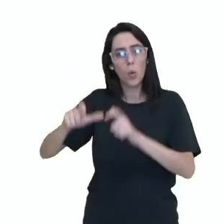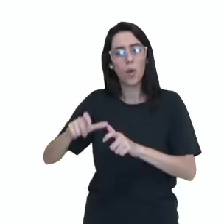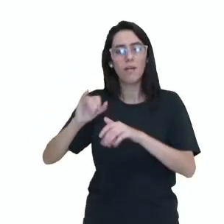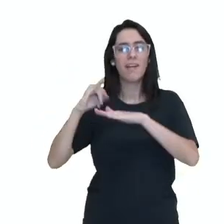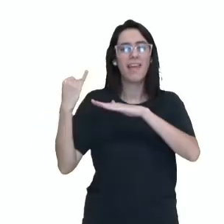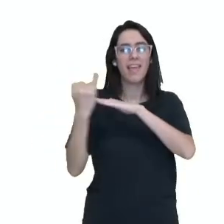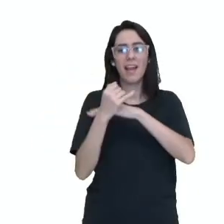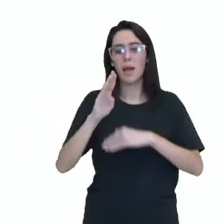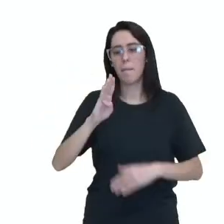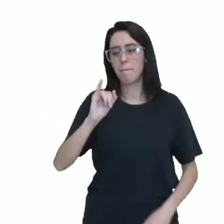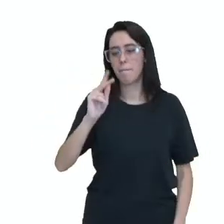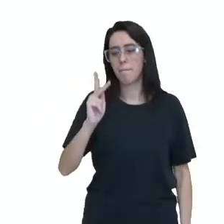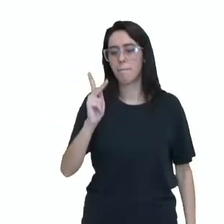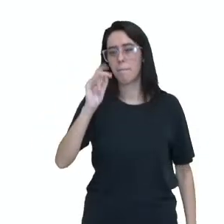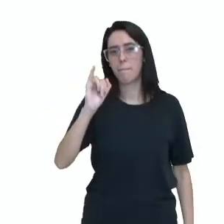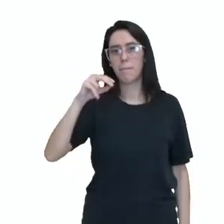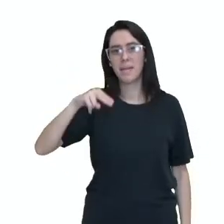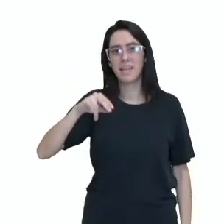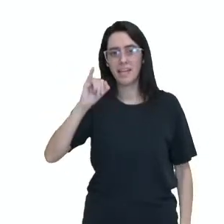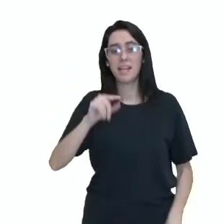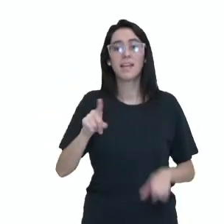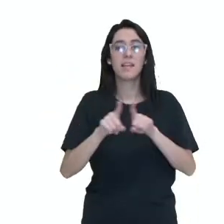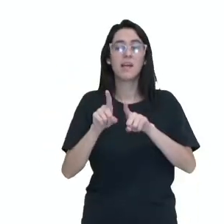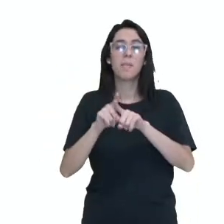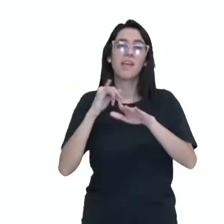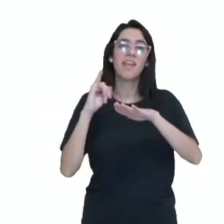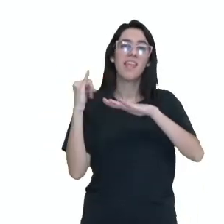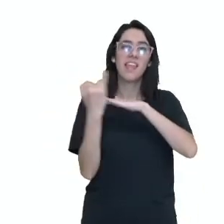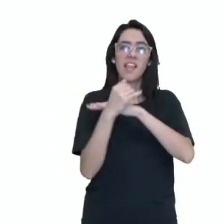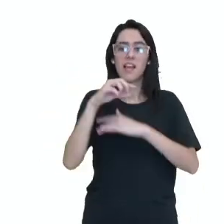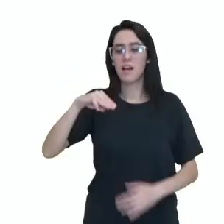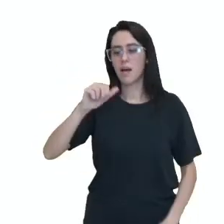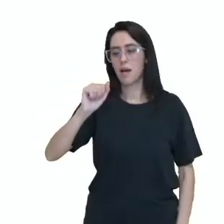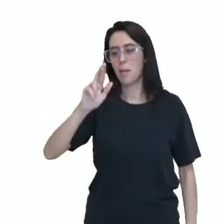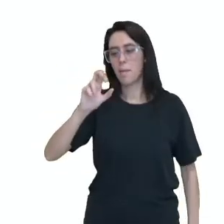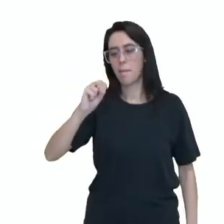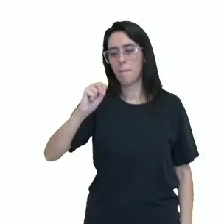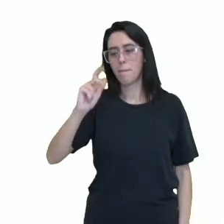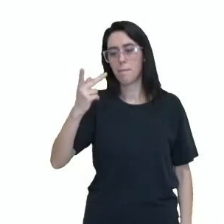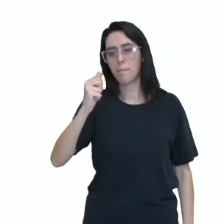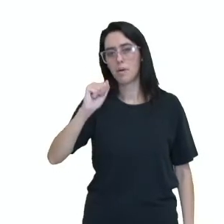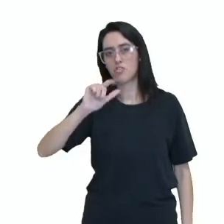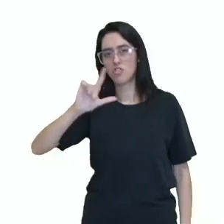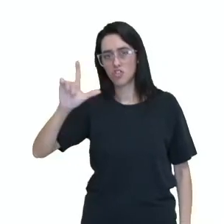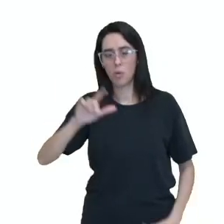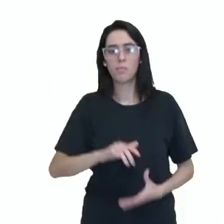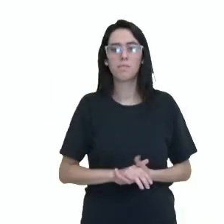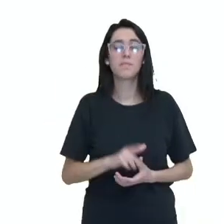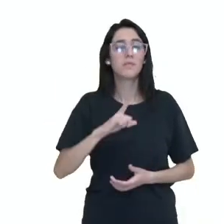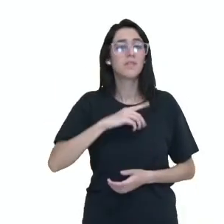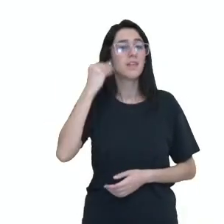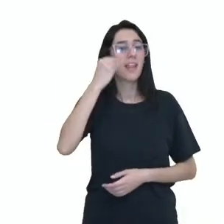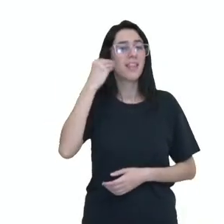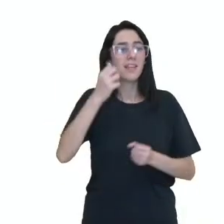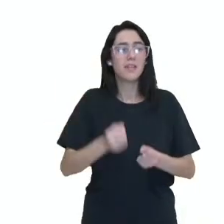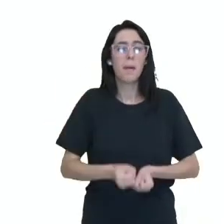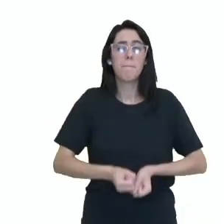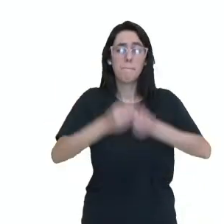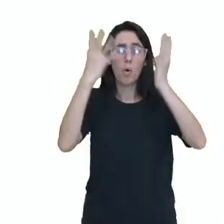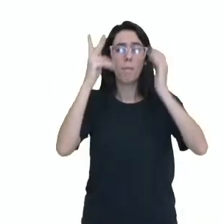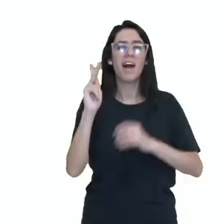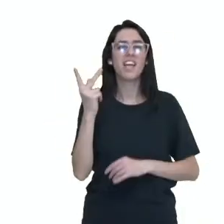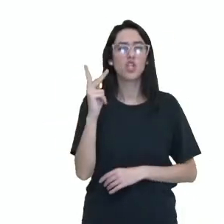em Enewetak, nas Ilhas Marshall. Um desses testes foi da bomba de hidrogênio